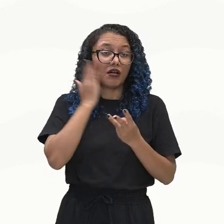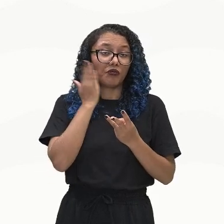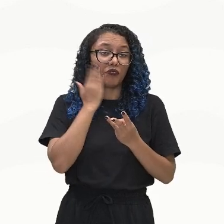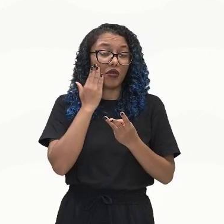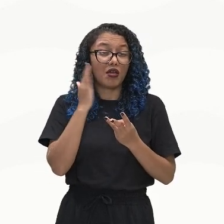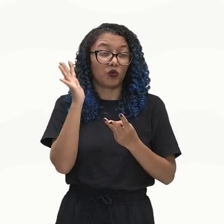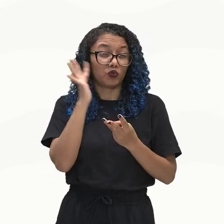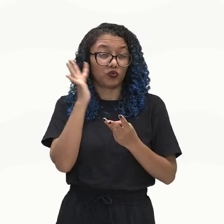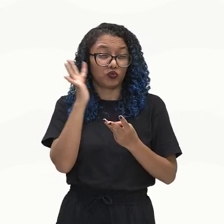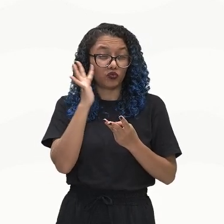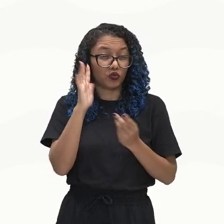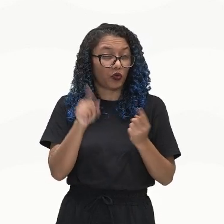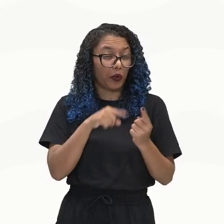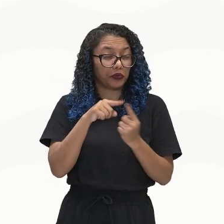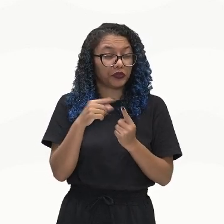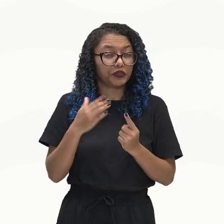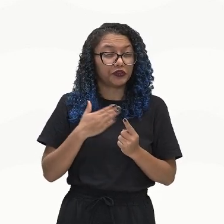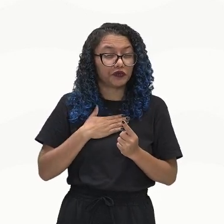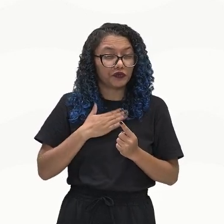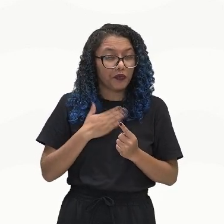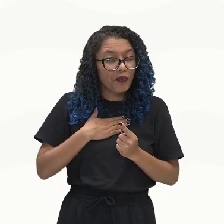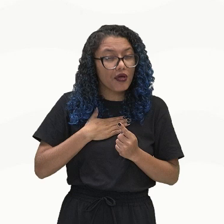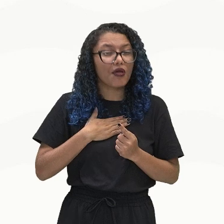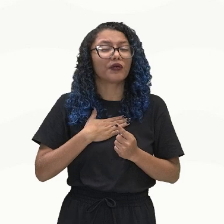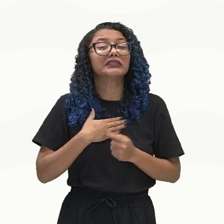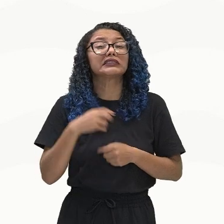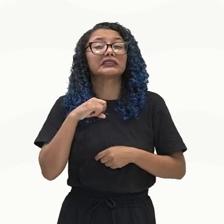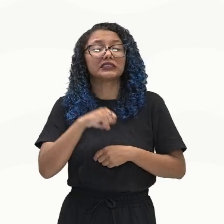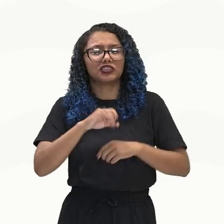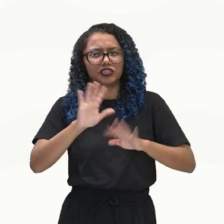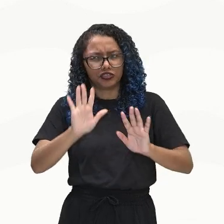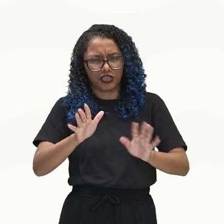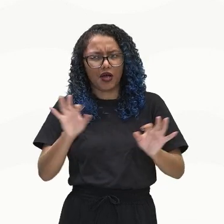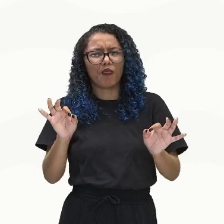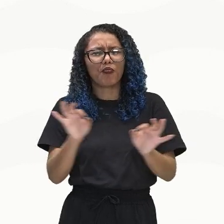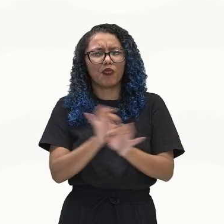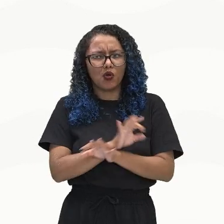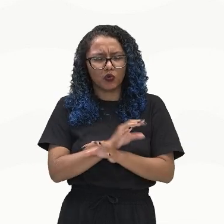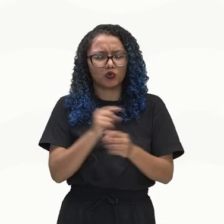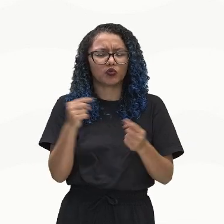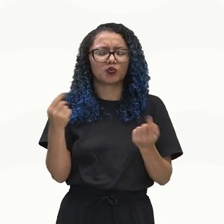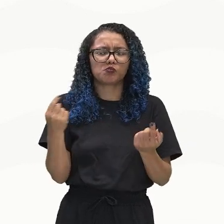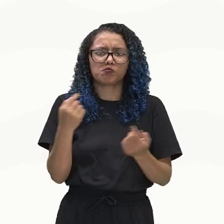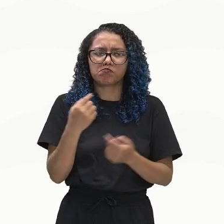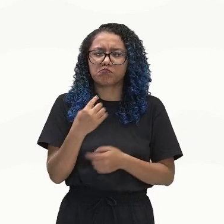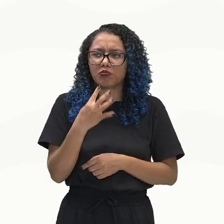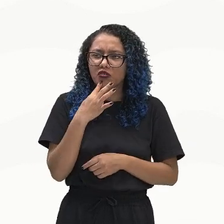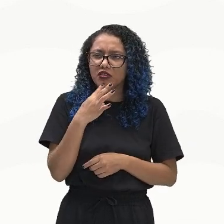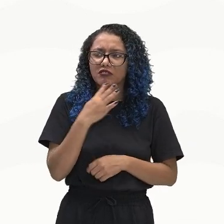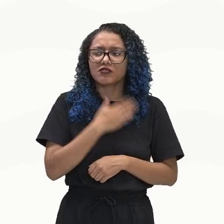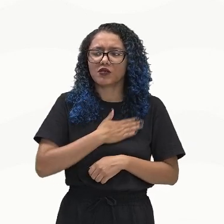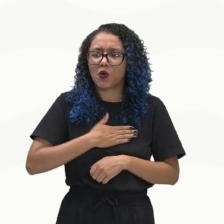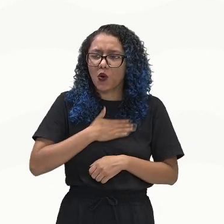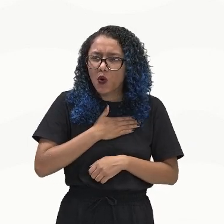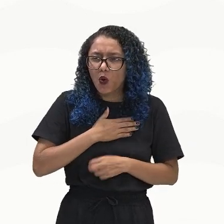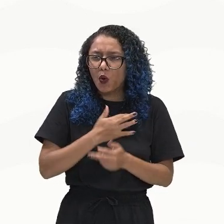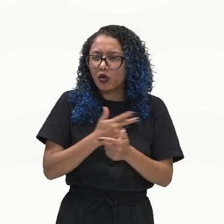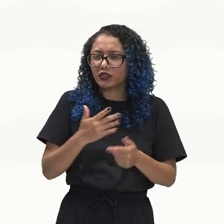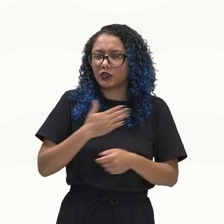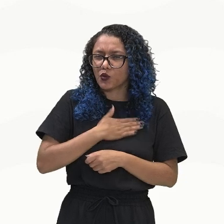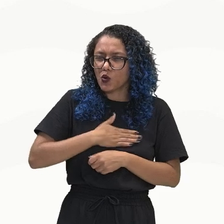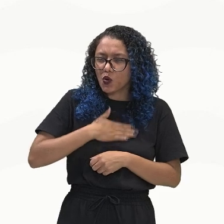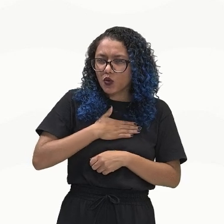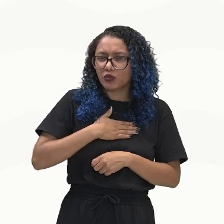isso, eu tendo esse conhecimento sobre os meus gostos, eu sabendo identificar os